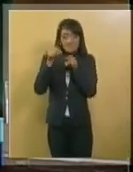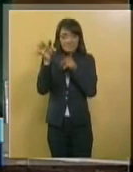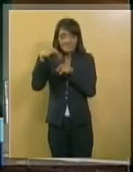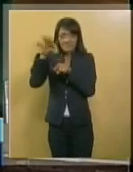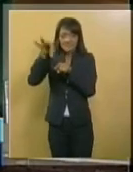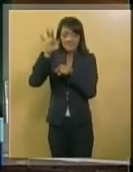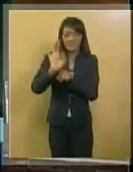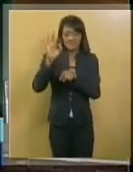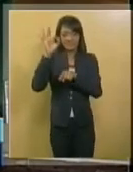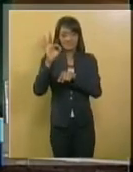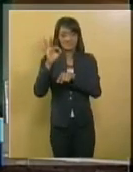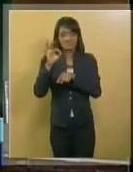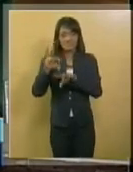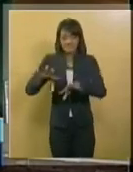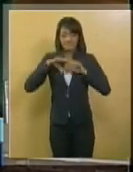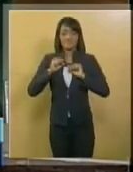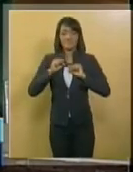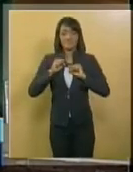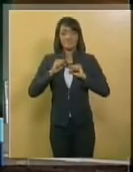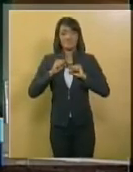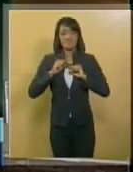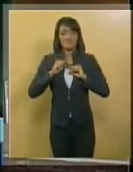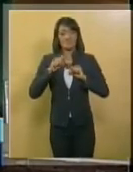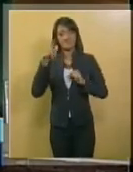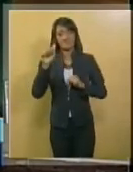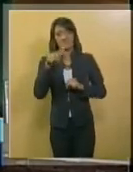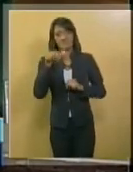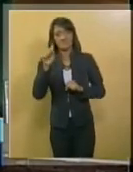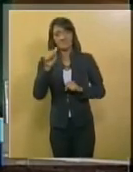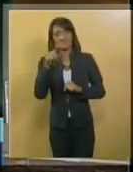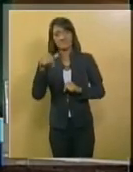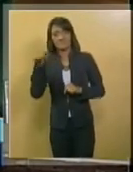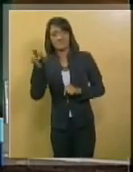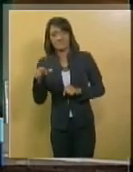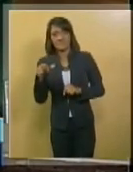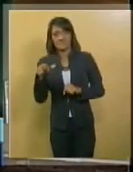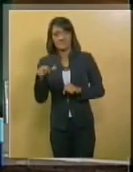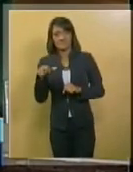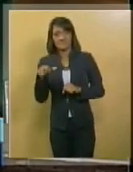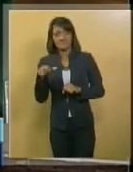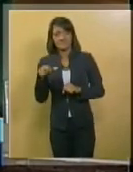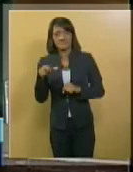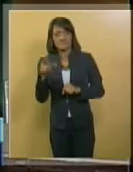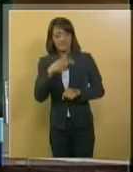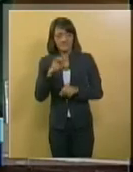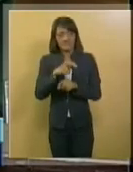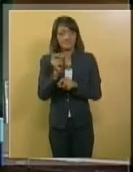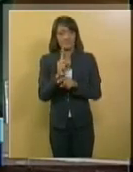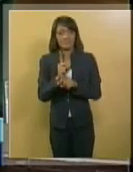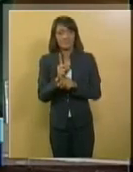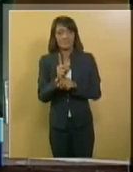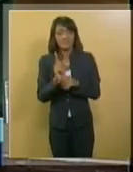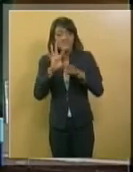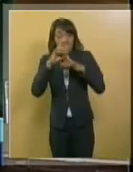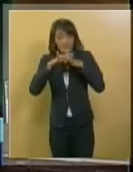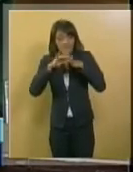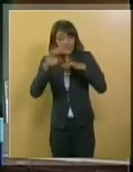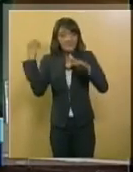é aquilo que transmite o calazar. O calazar não é um vírus, não é uma bactéria nem um fungo. É um endoparasita.